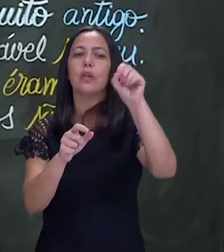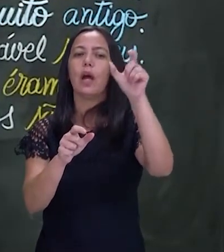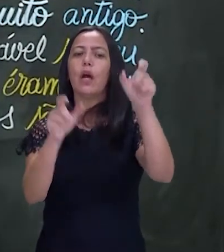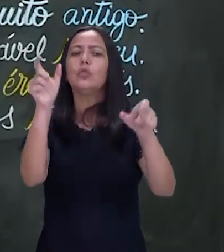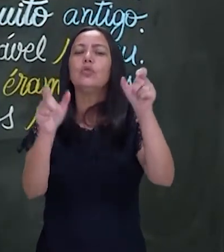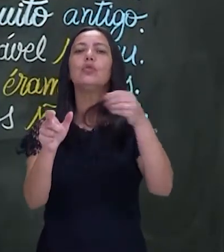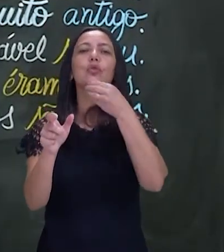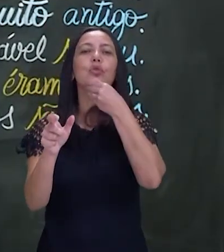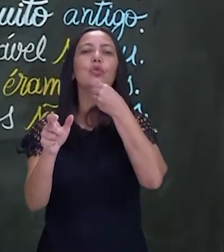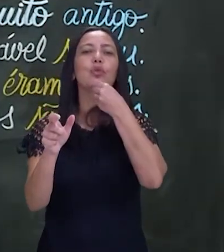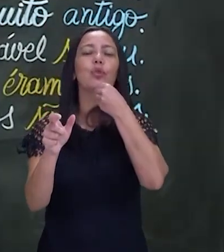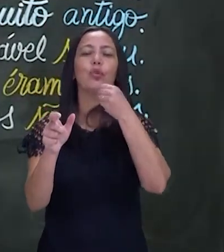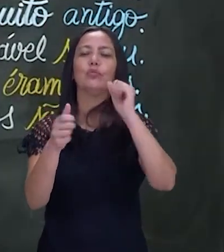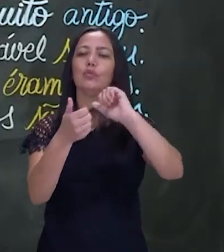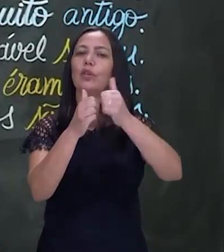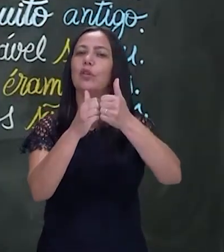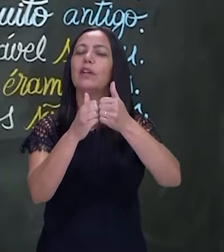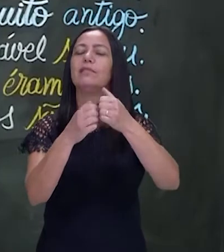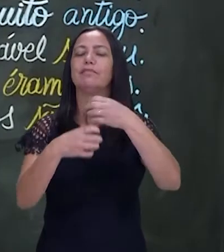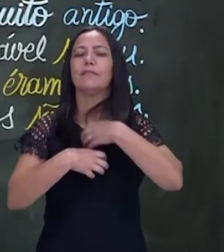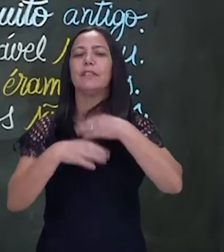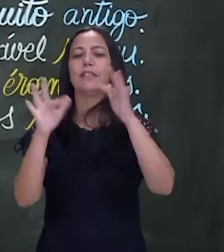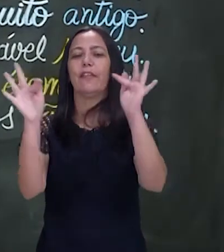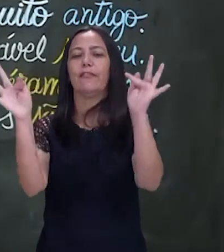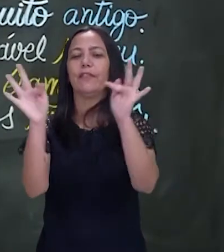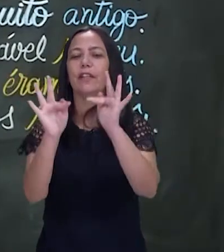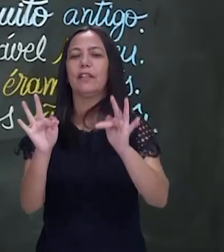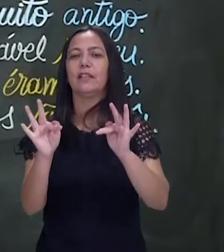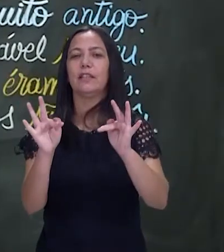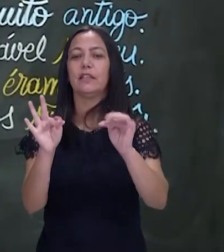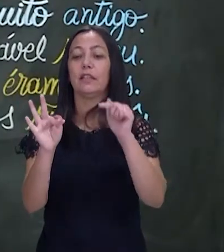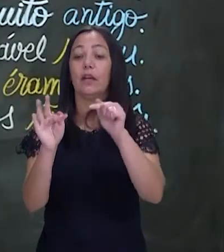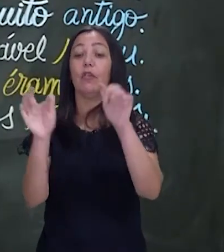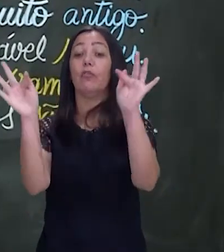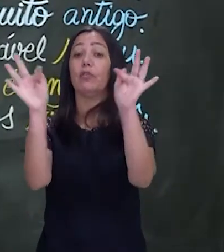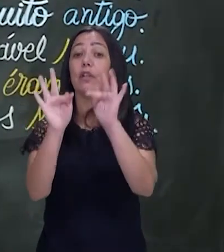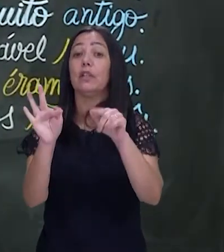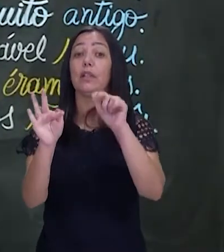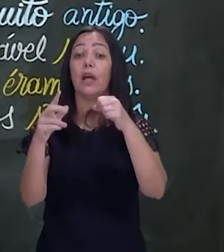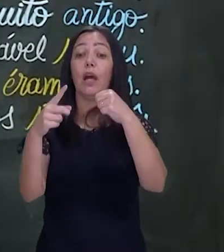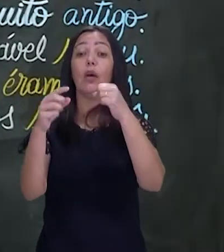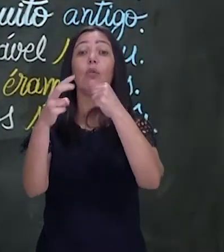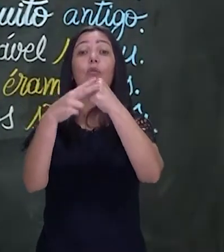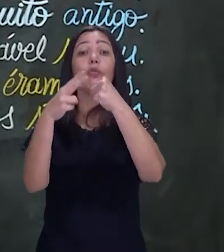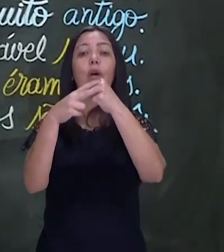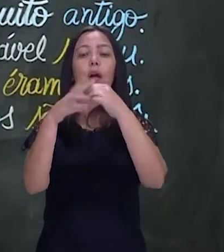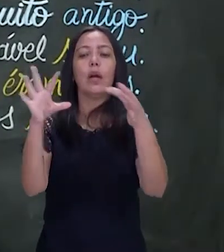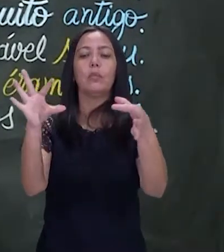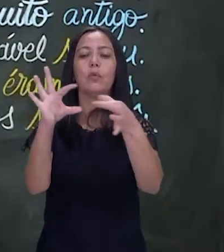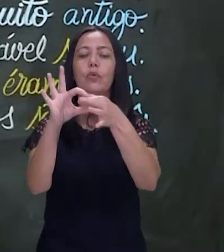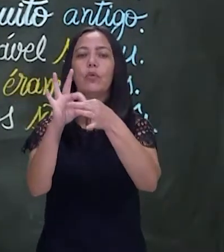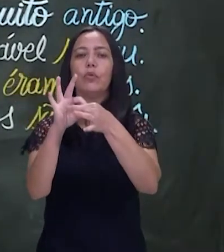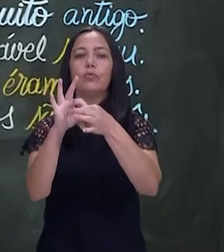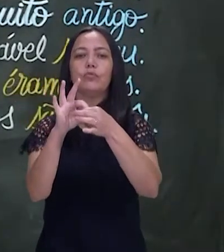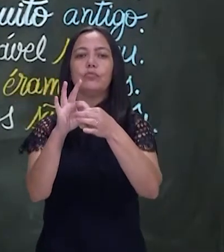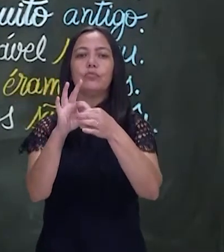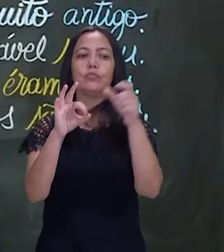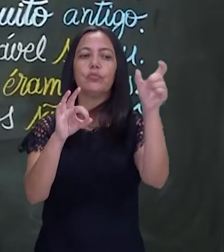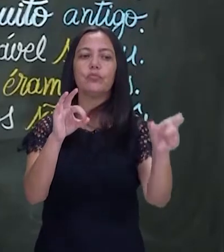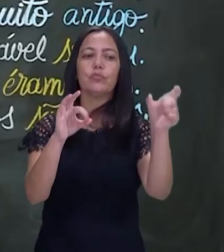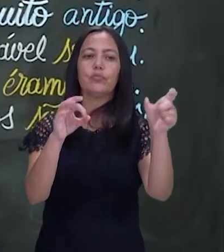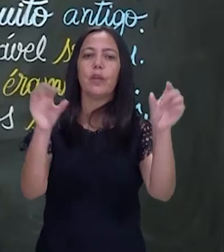feliz é ser amento em amarelo aqui em destaque é o verbo de ligação verbo estar ele une o sujeito